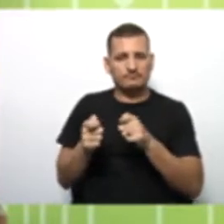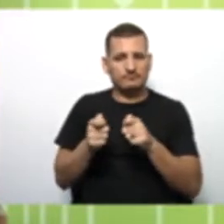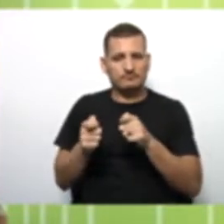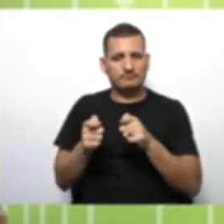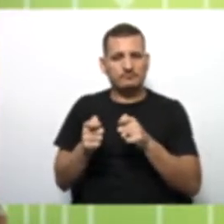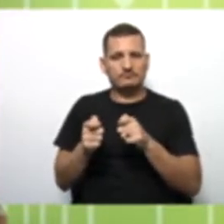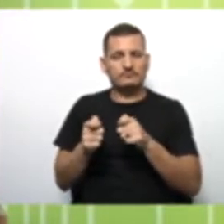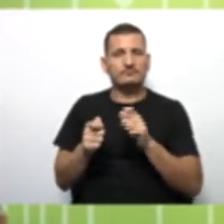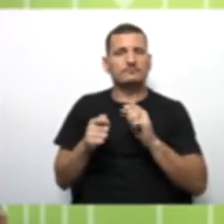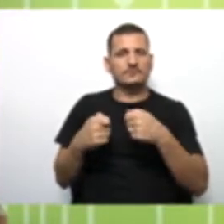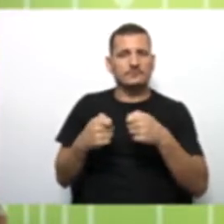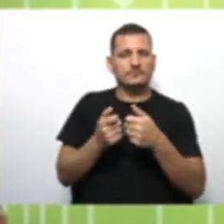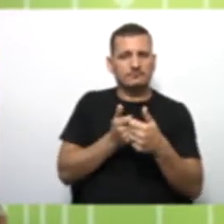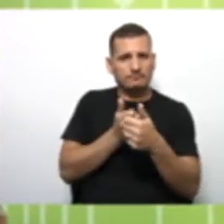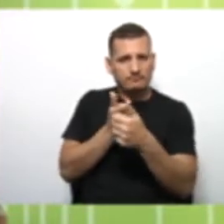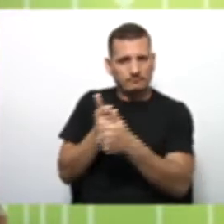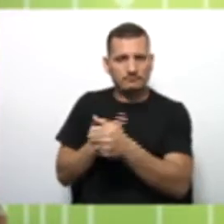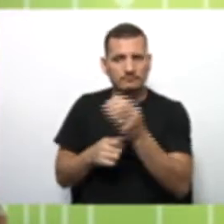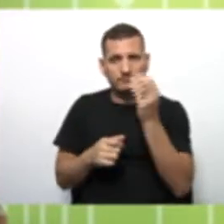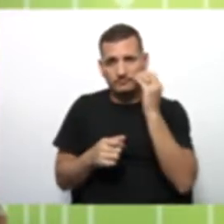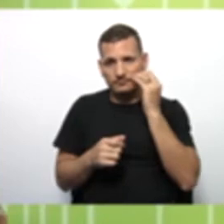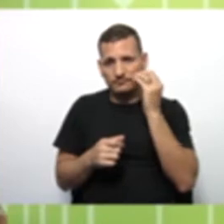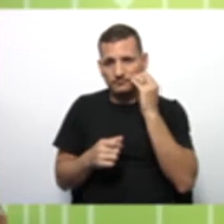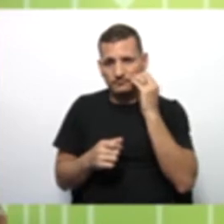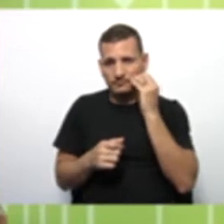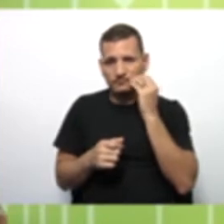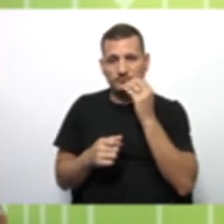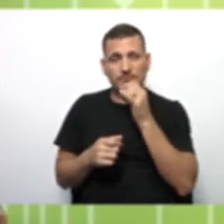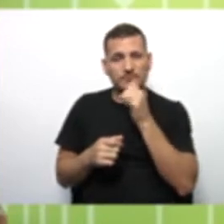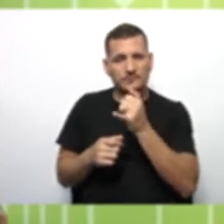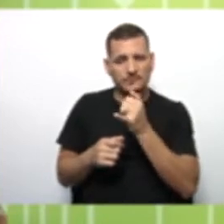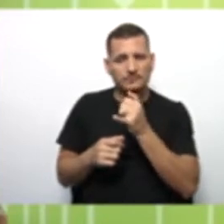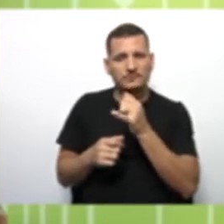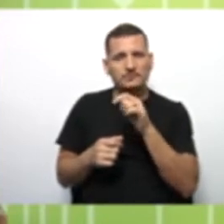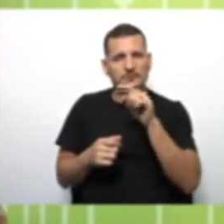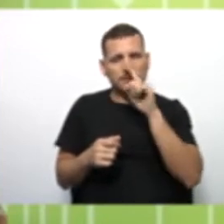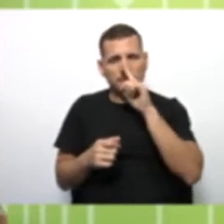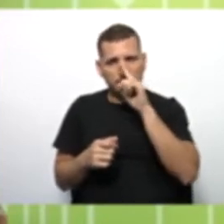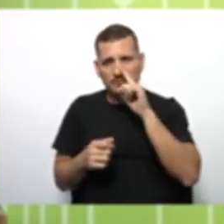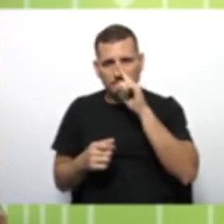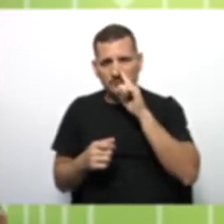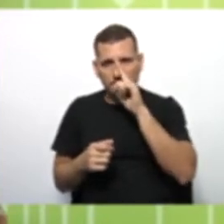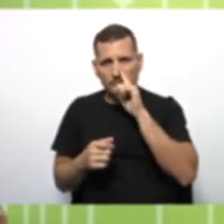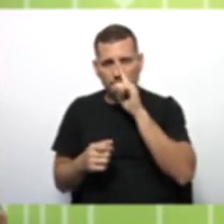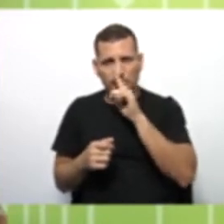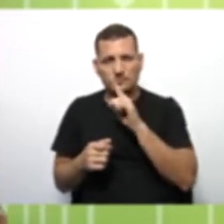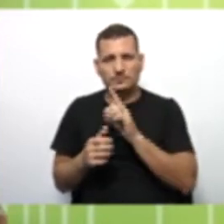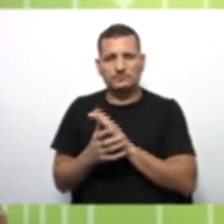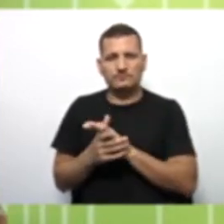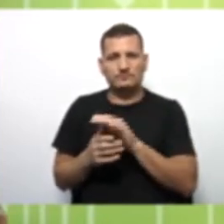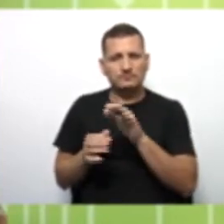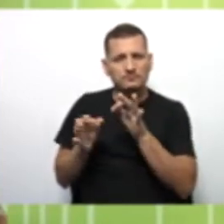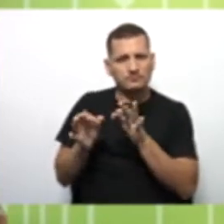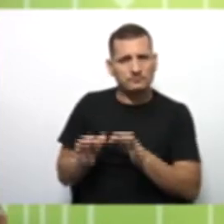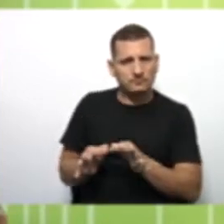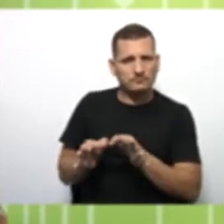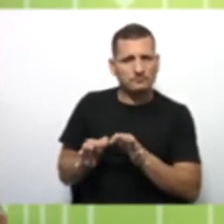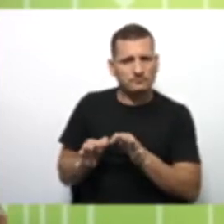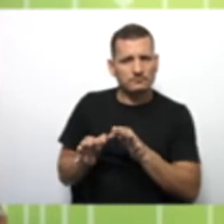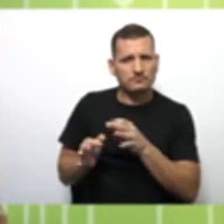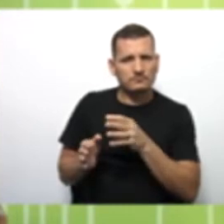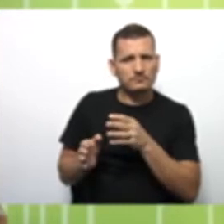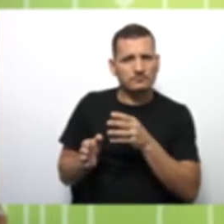que acompanhar, verificar se a atividade, né, se em relação ao risco que você está tratando lá, está dando certo. Se não estiver